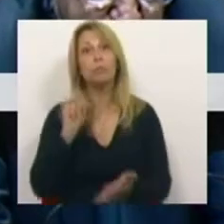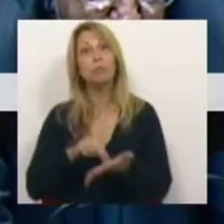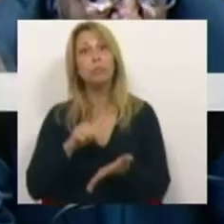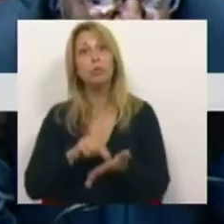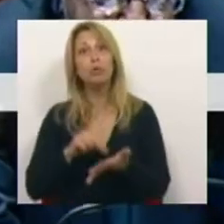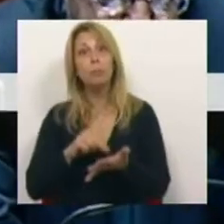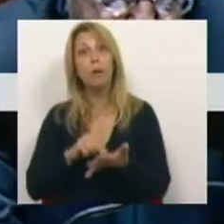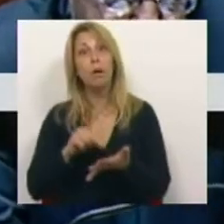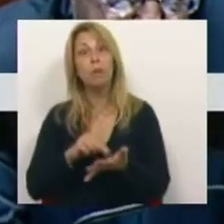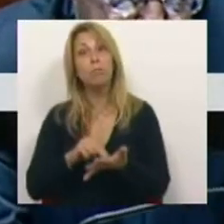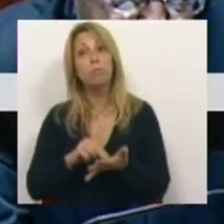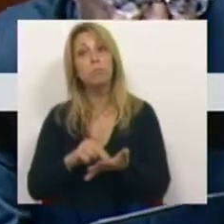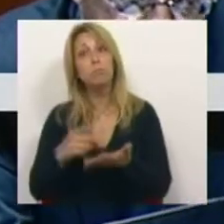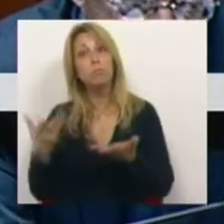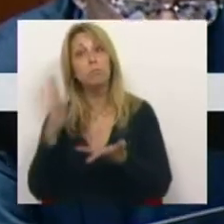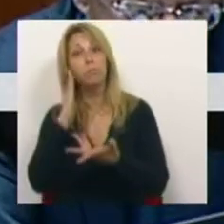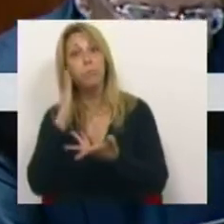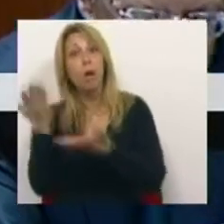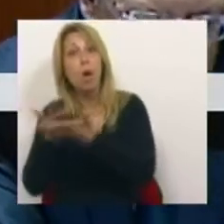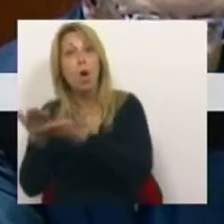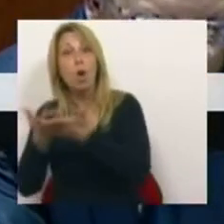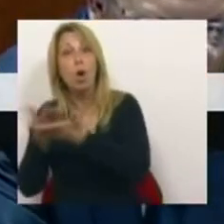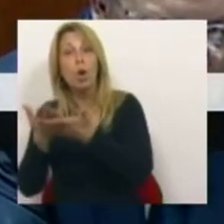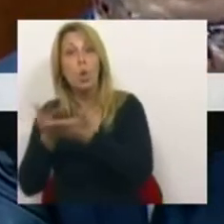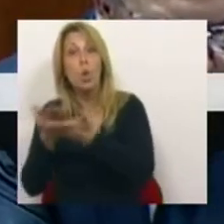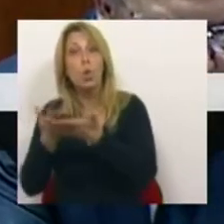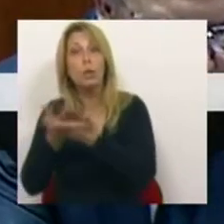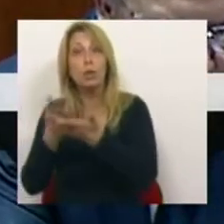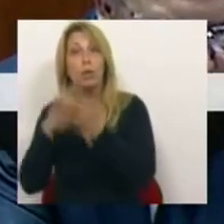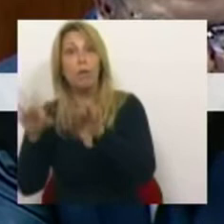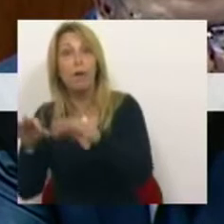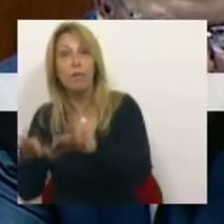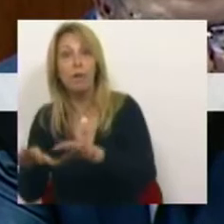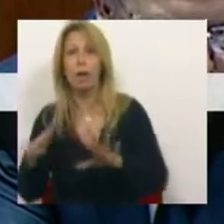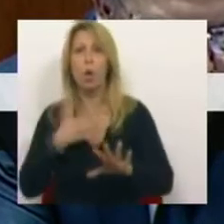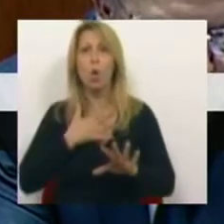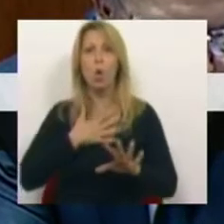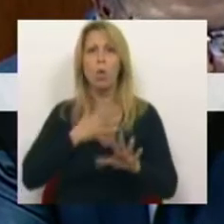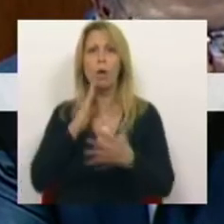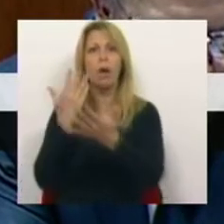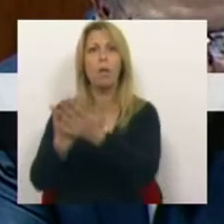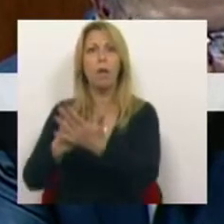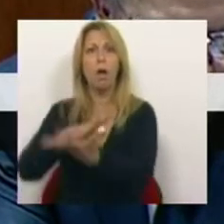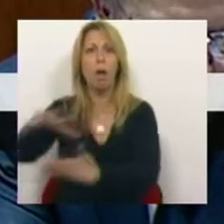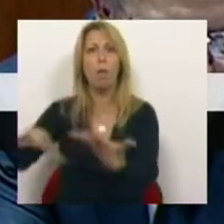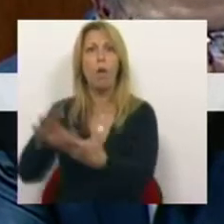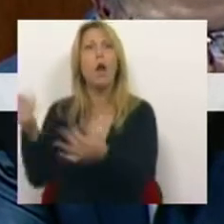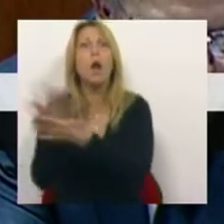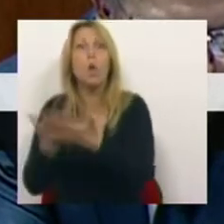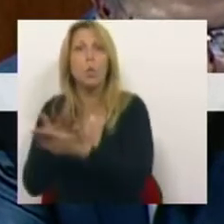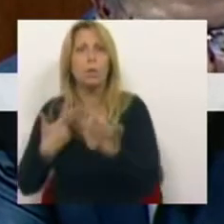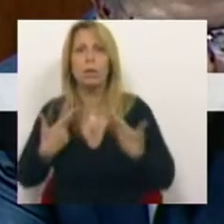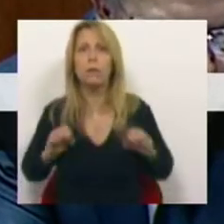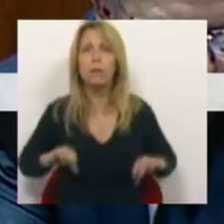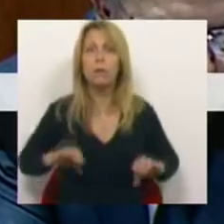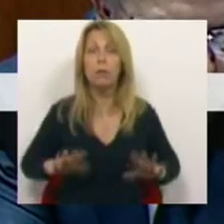decurso das negociações, não quer fazer nada que perturbe as negociações. E,